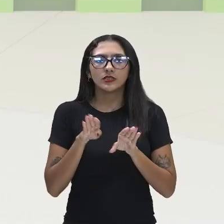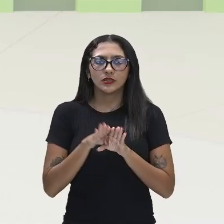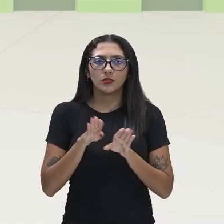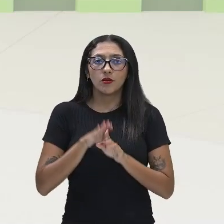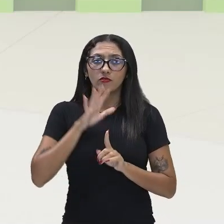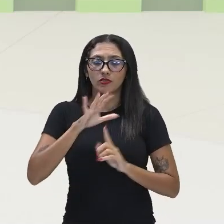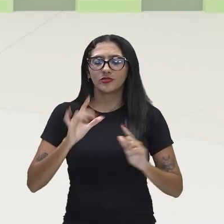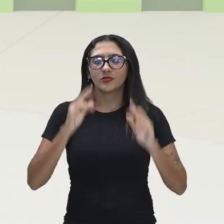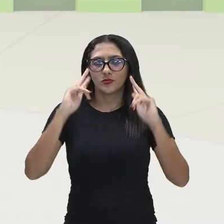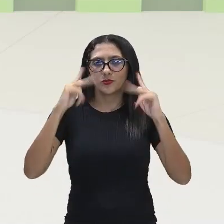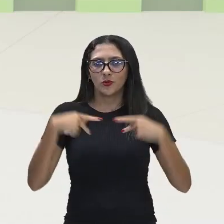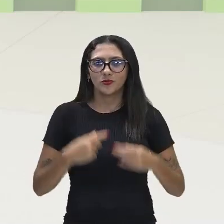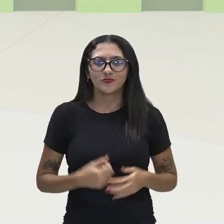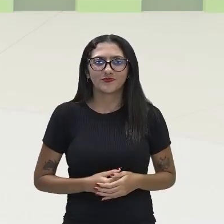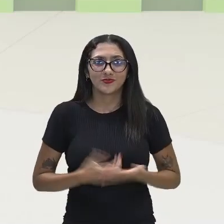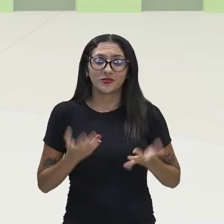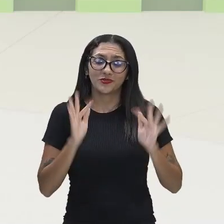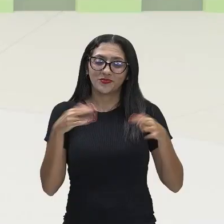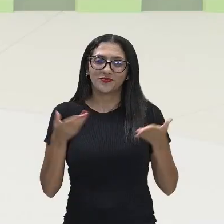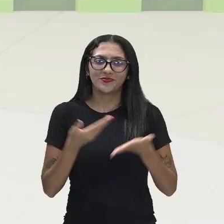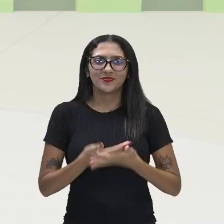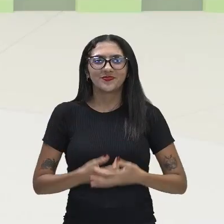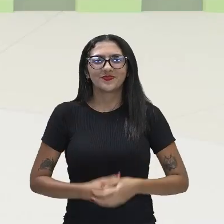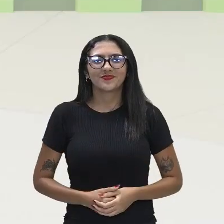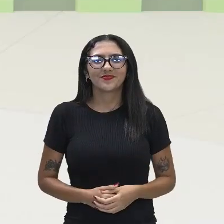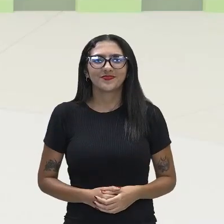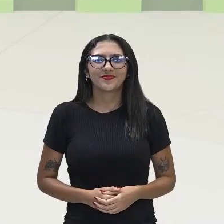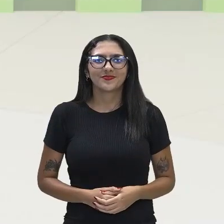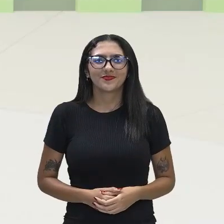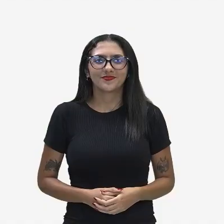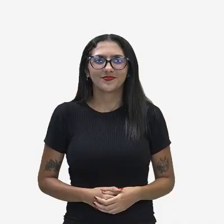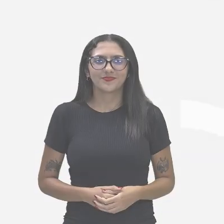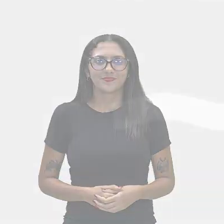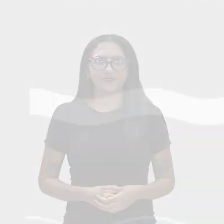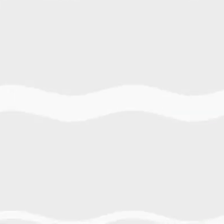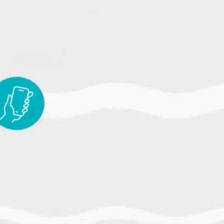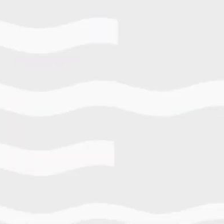antrópica. Esta foi a nossa aula. Tchau!